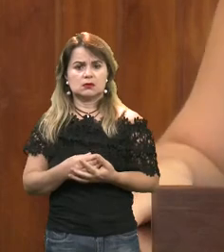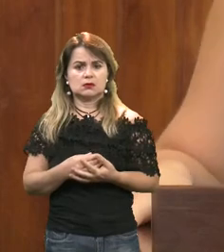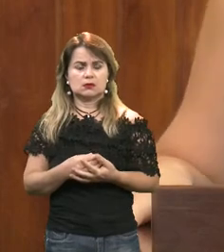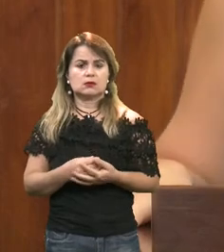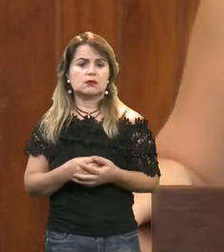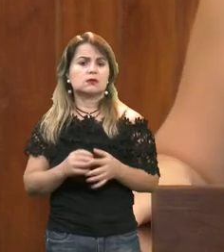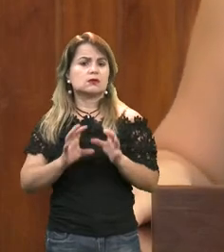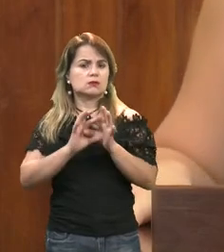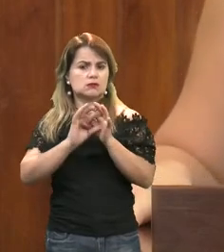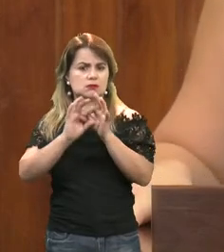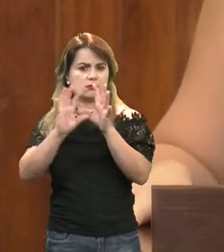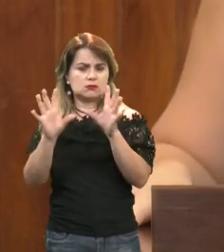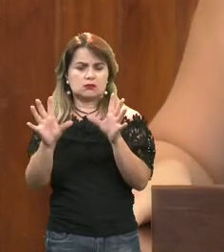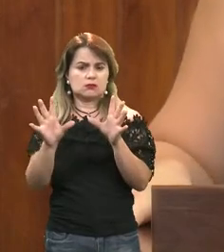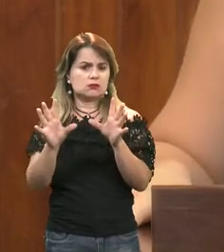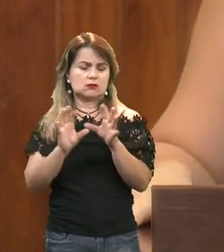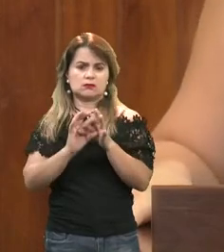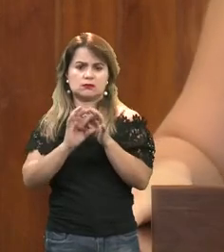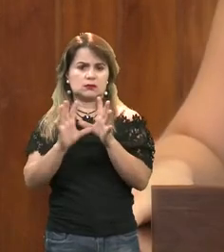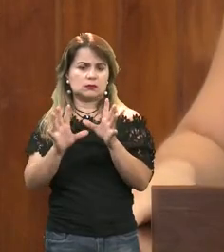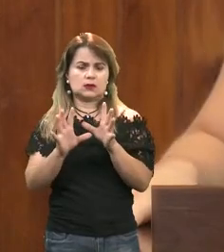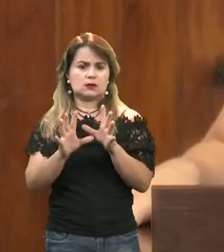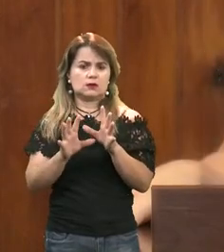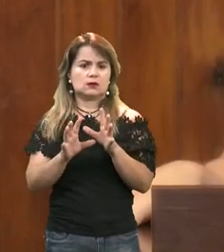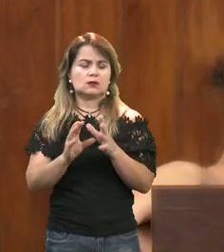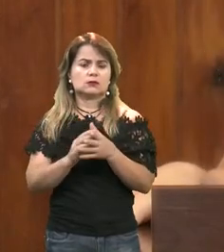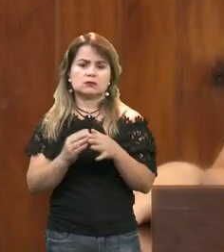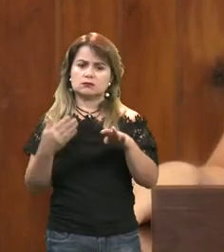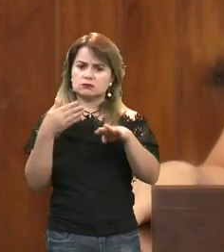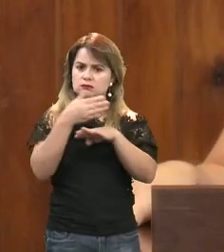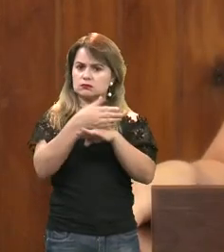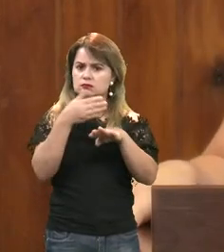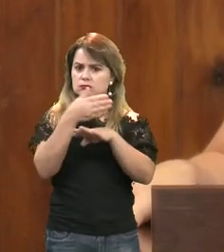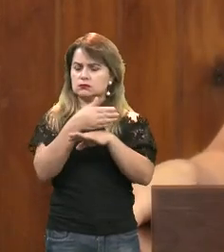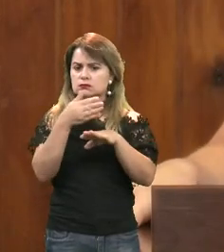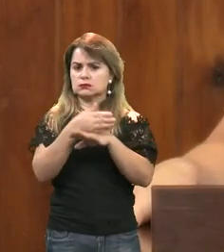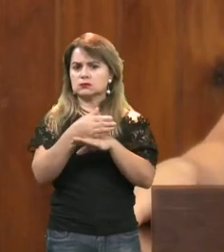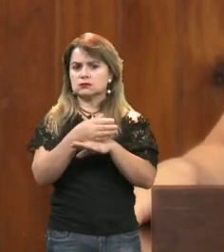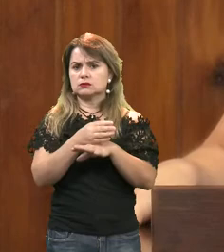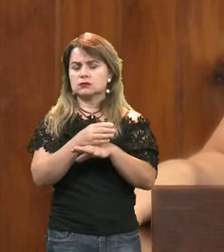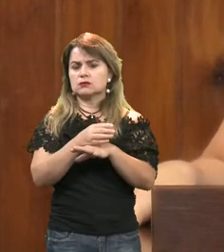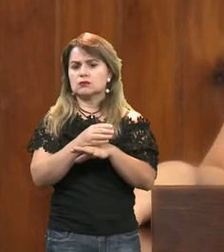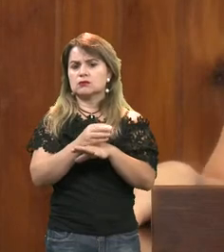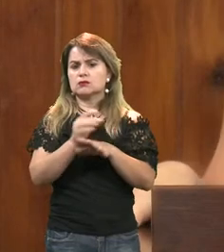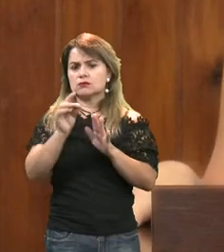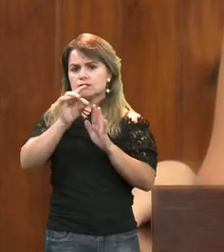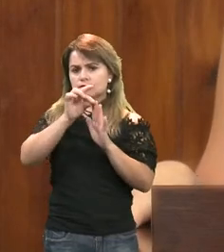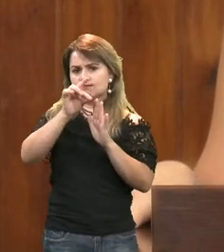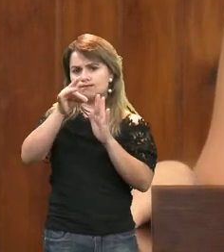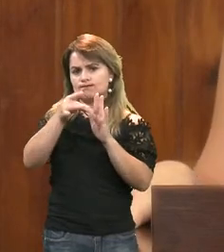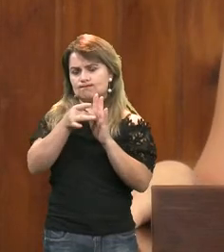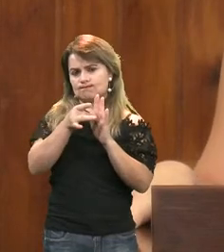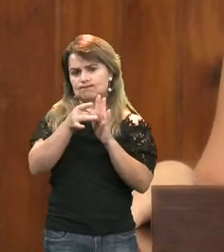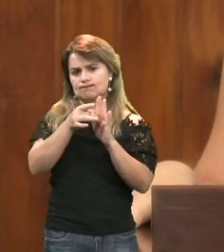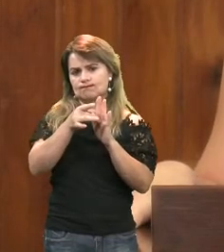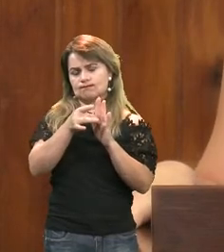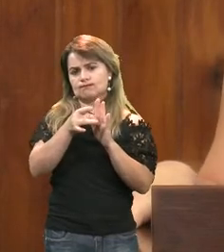Essas autorizações, essas permissões, esses acessos, eles são restritivos.